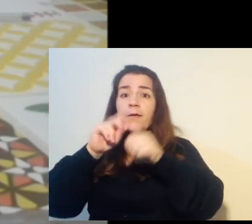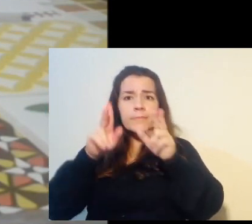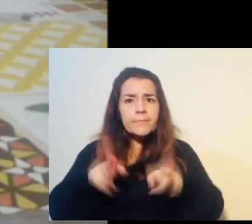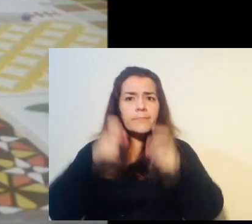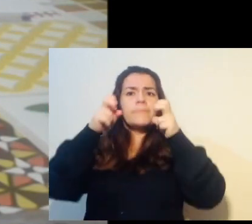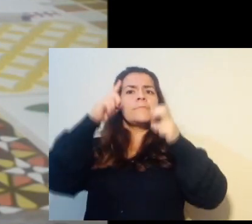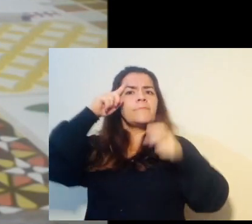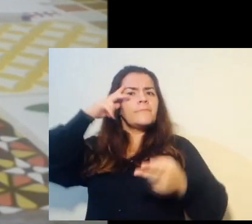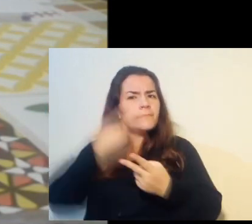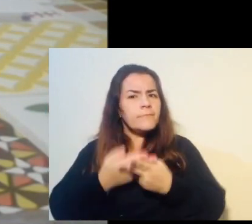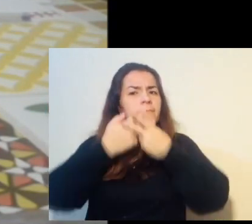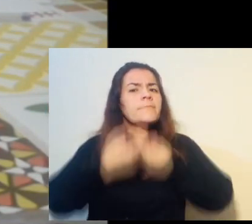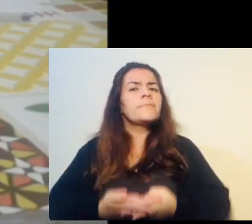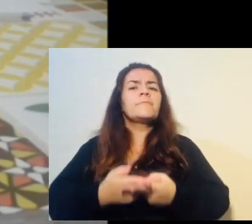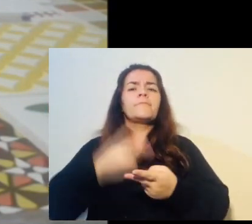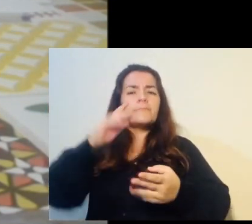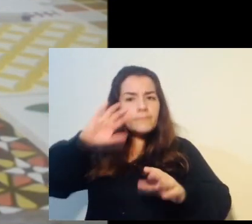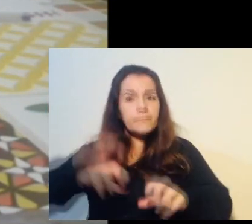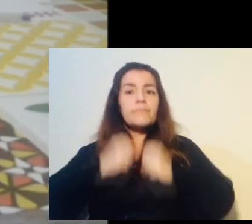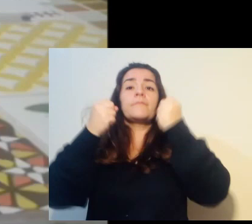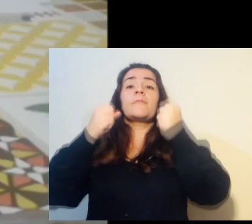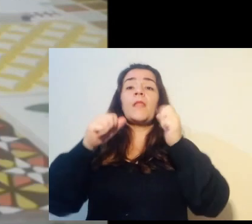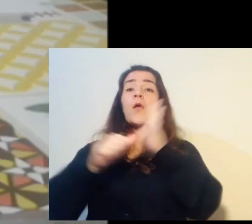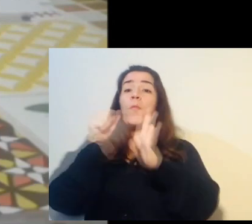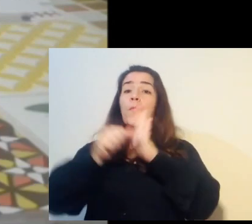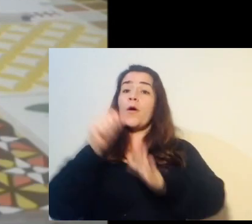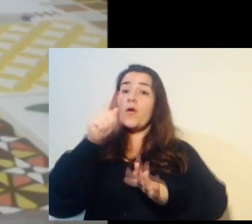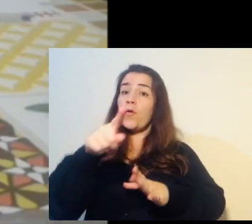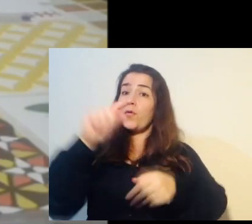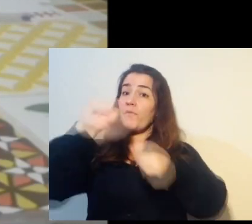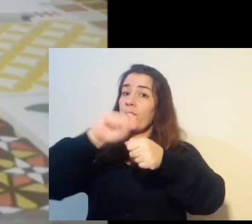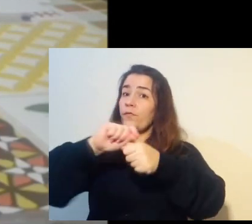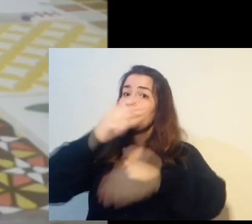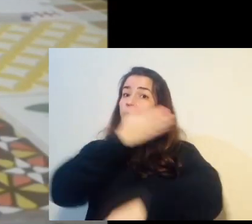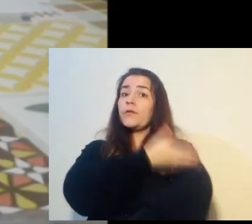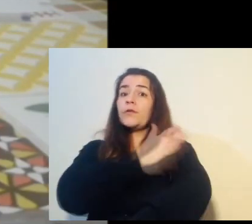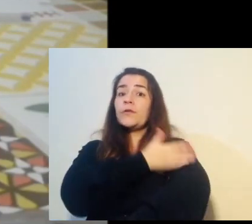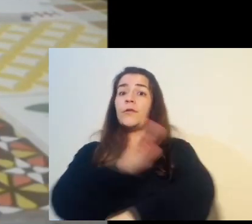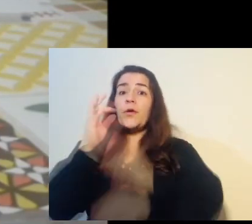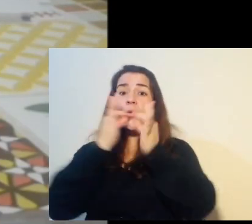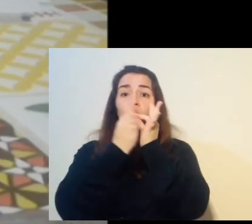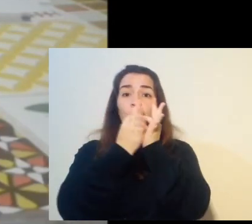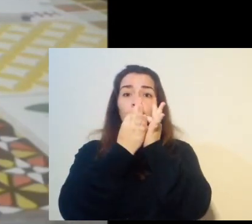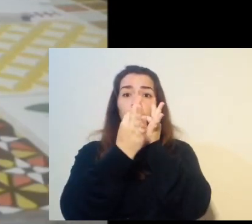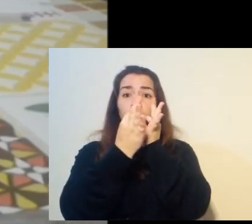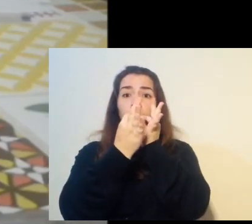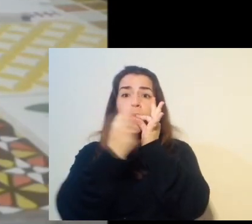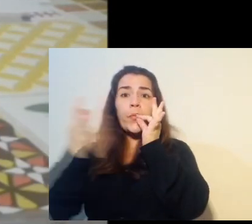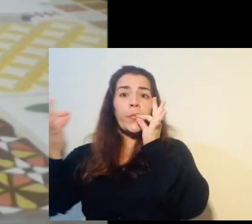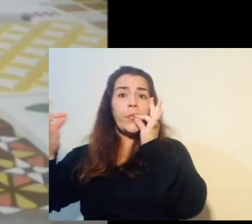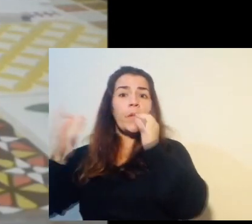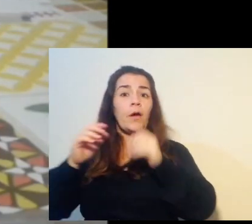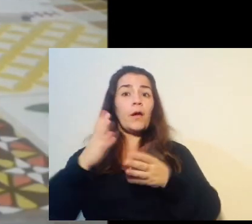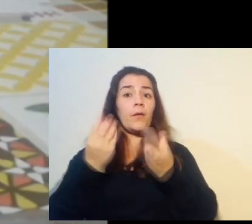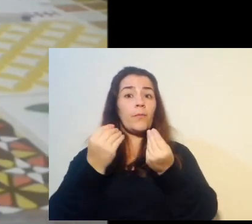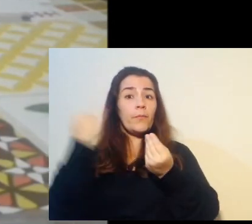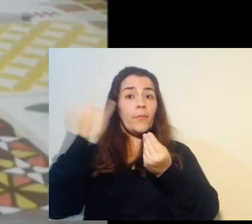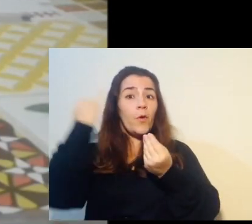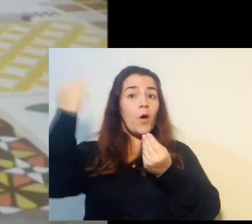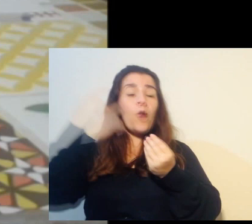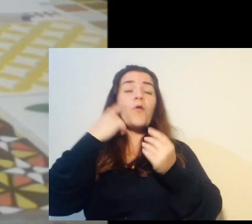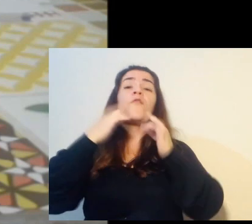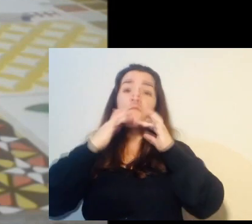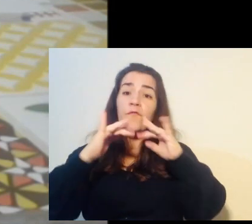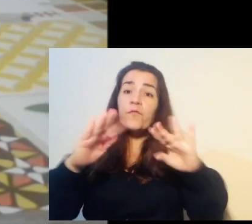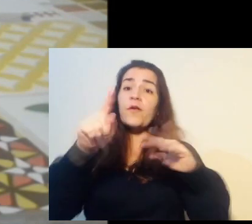é persistência que a gente consegue. Primeira coisa que vocês vão fazer é treinar a embocadura. Sempre ficar, né?